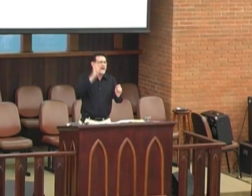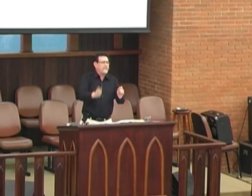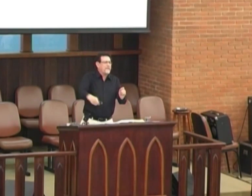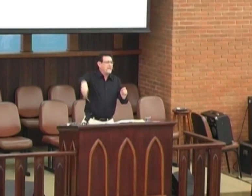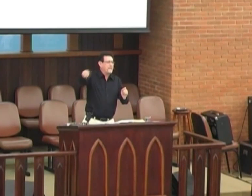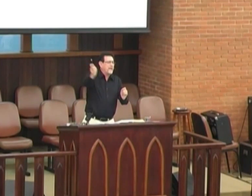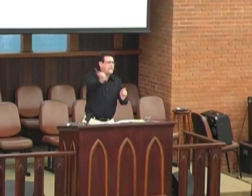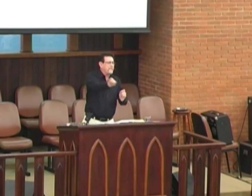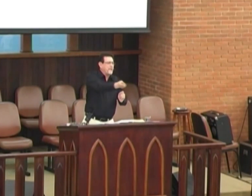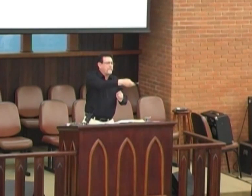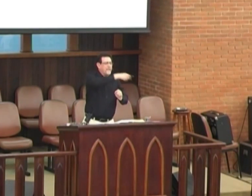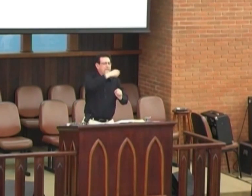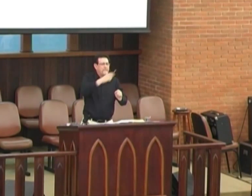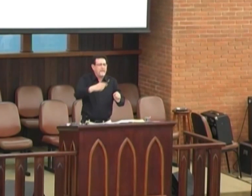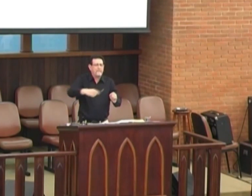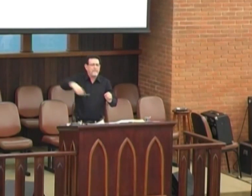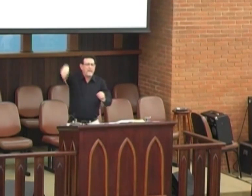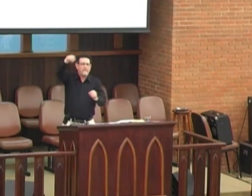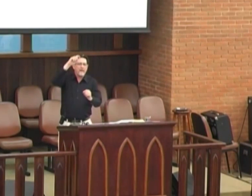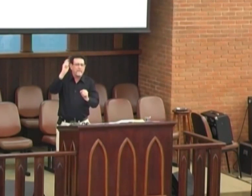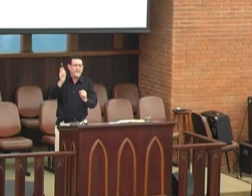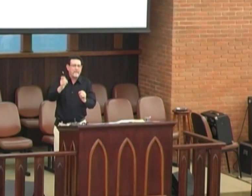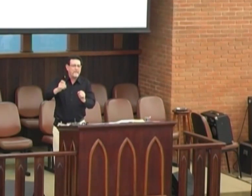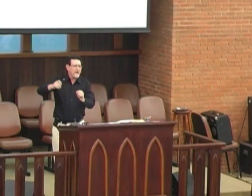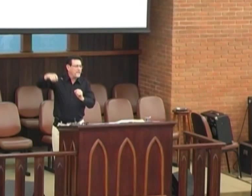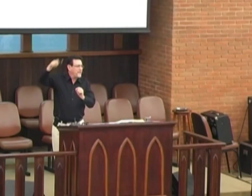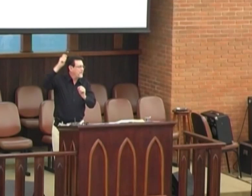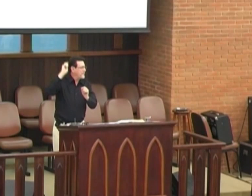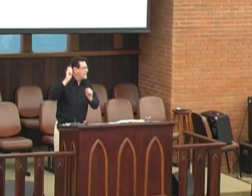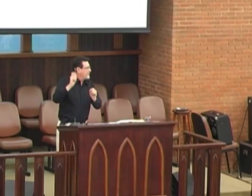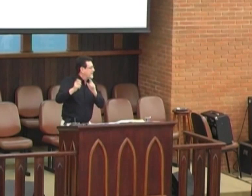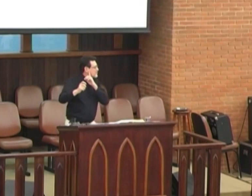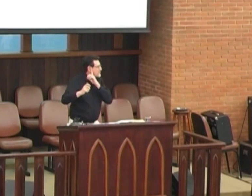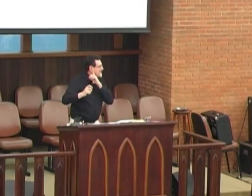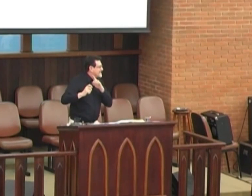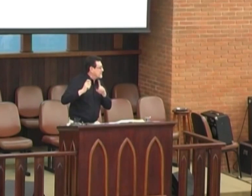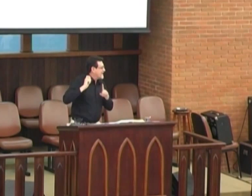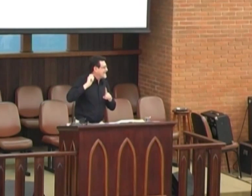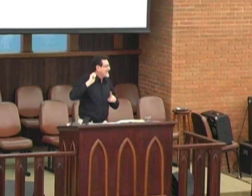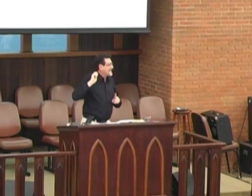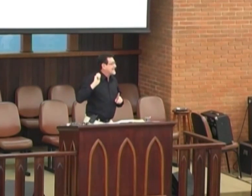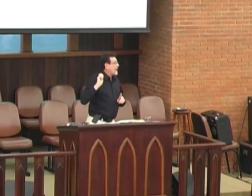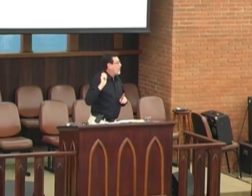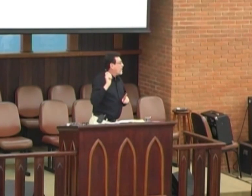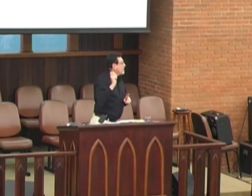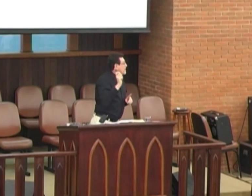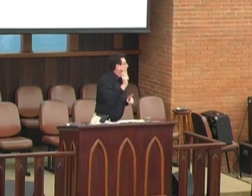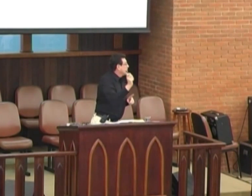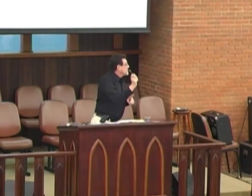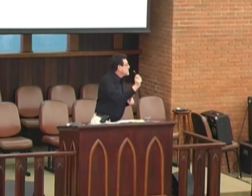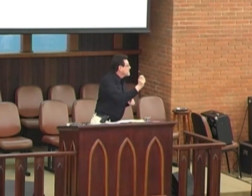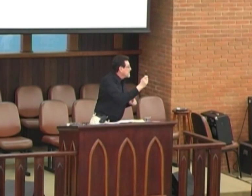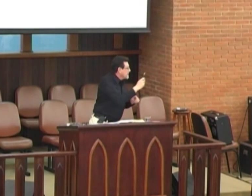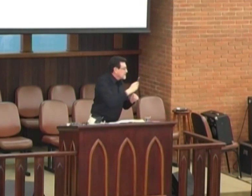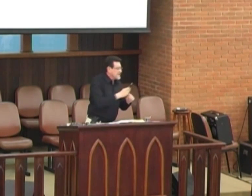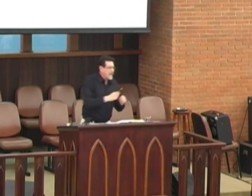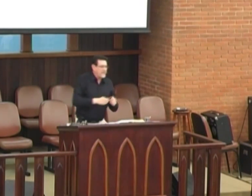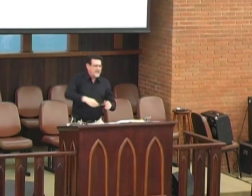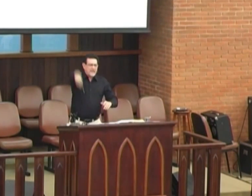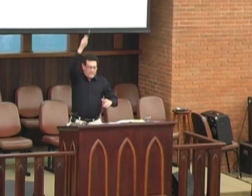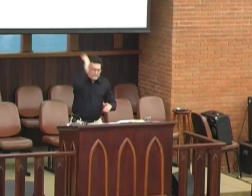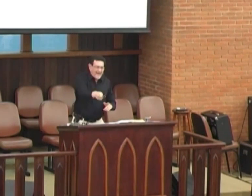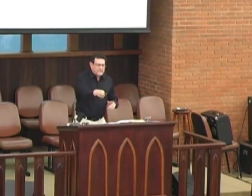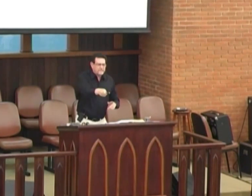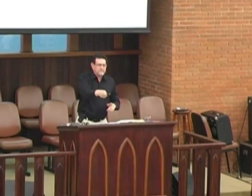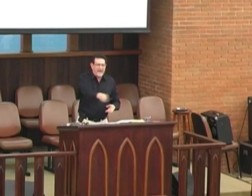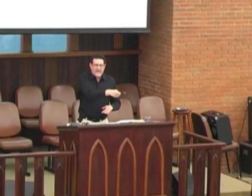regendo, mas o ouvidinho dele tem que estar, De